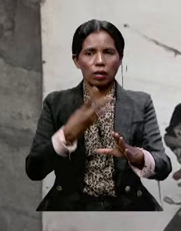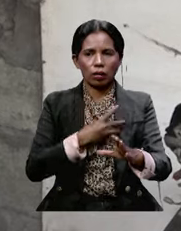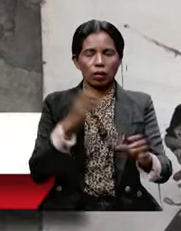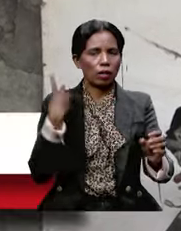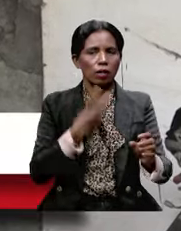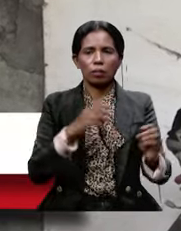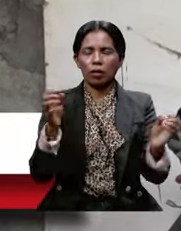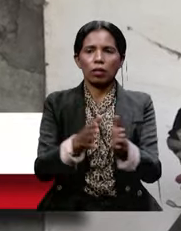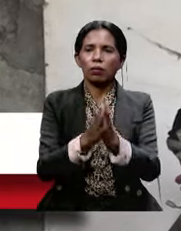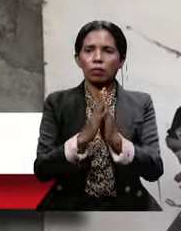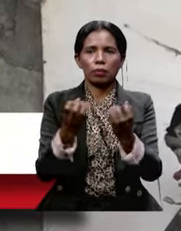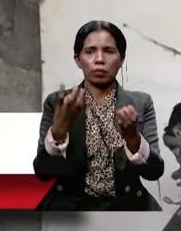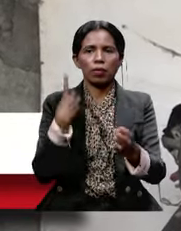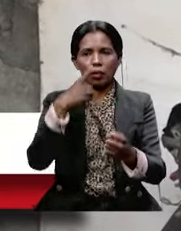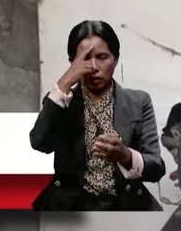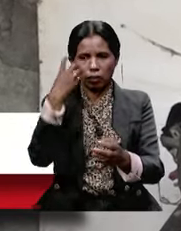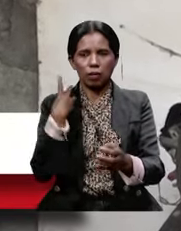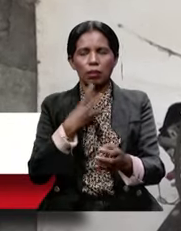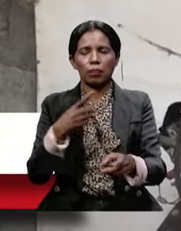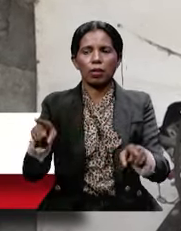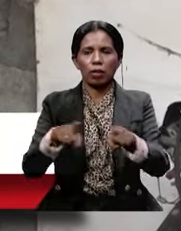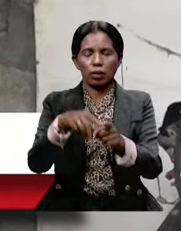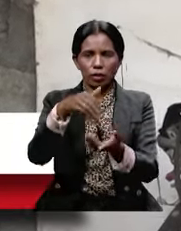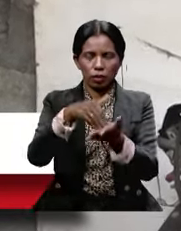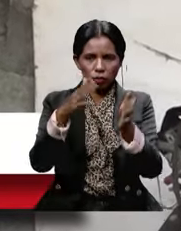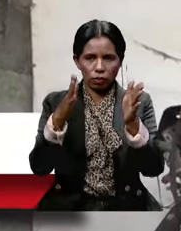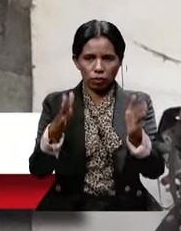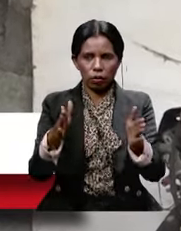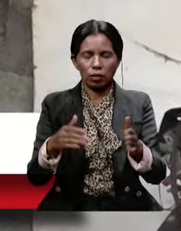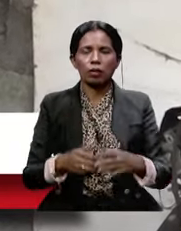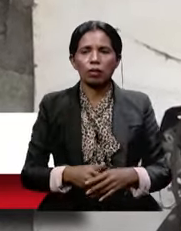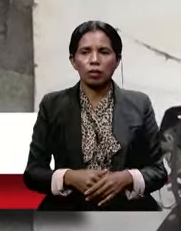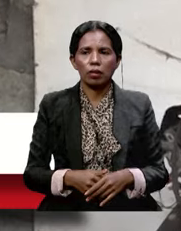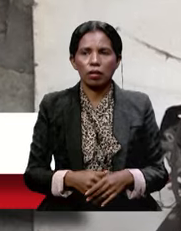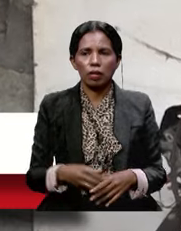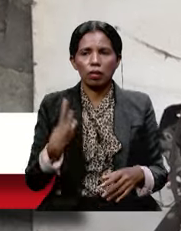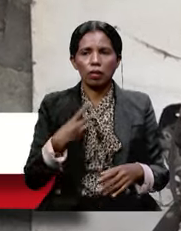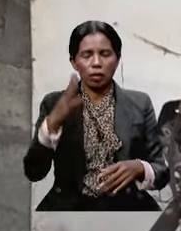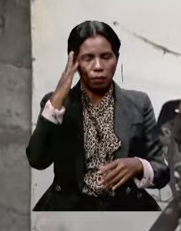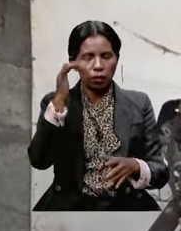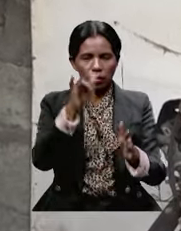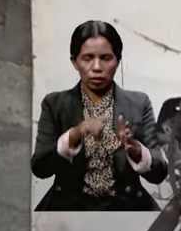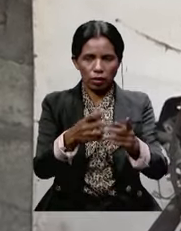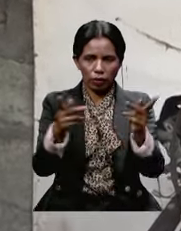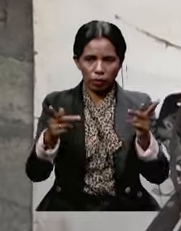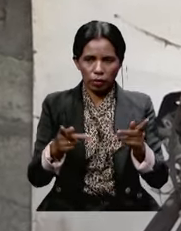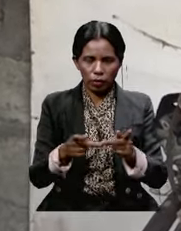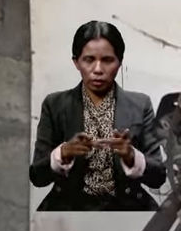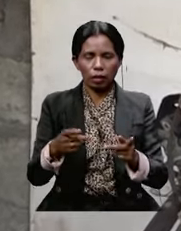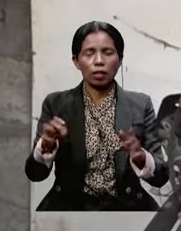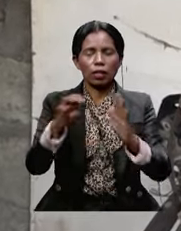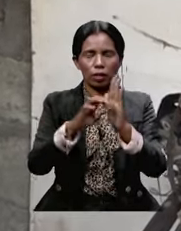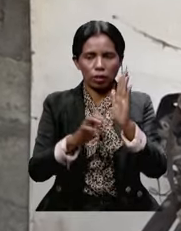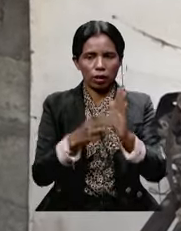bat barakida, tamo a emoção sa emo estudante ni oang, a minha sebe, tenu katira a minha hela fatin de fatin ni estar unian.